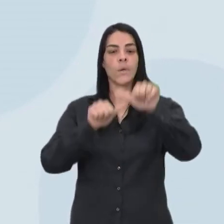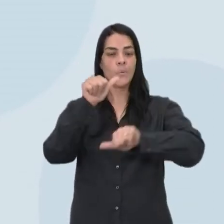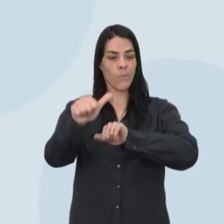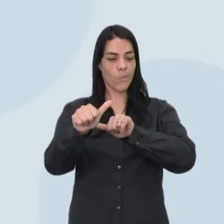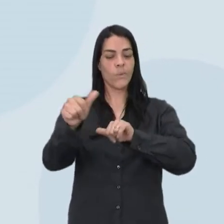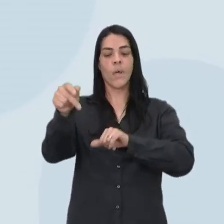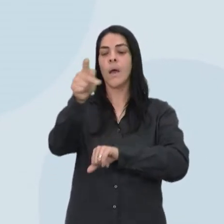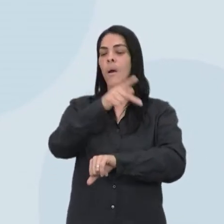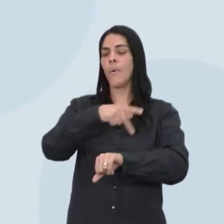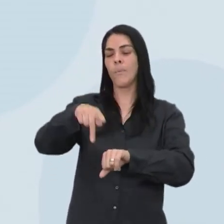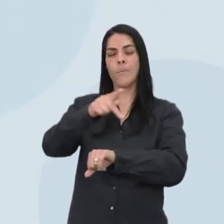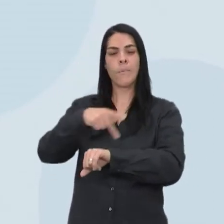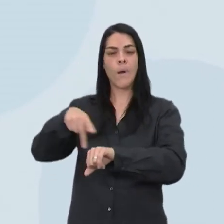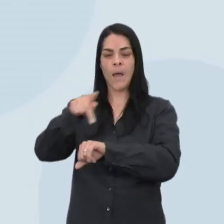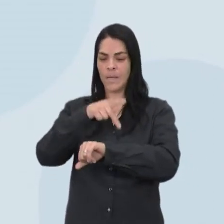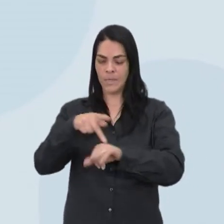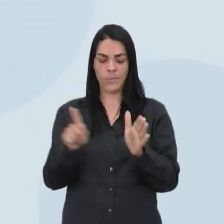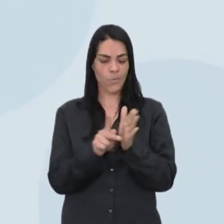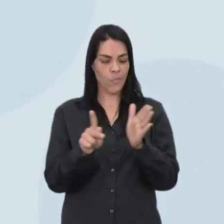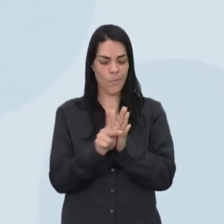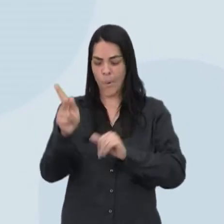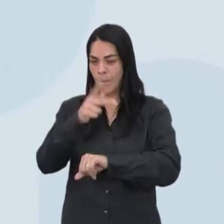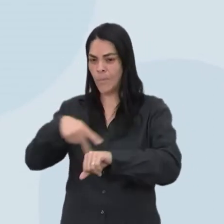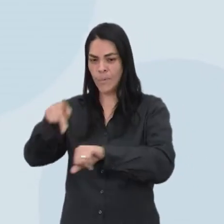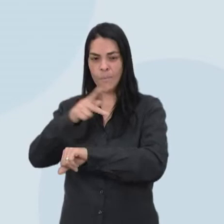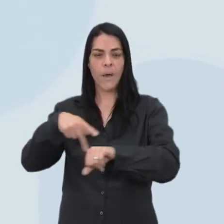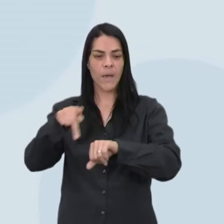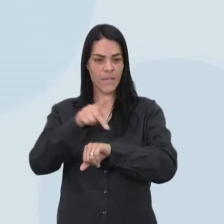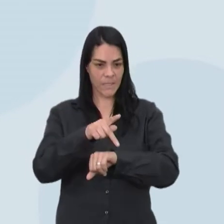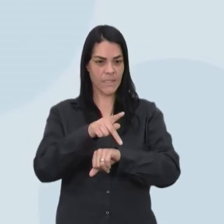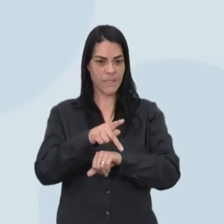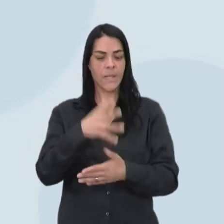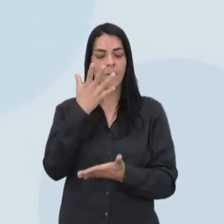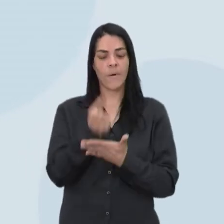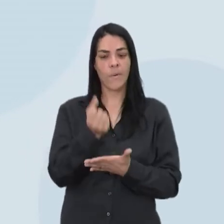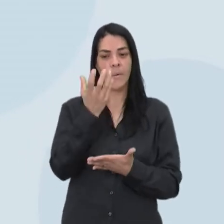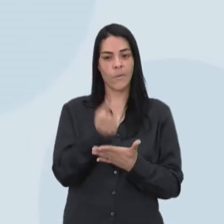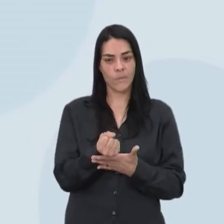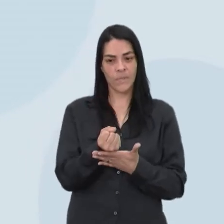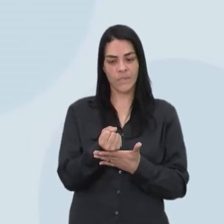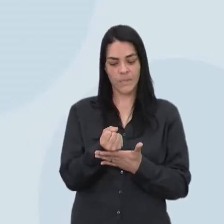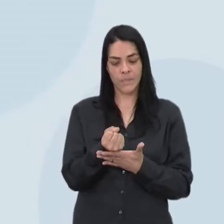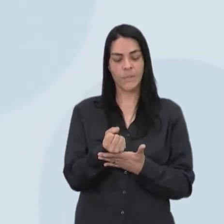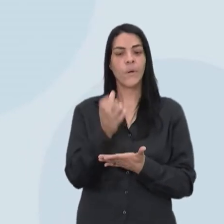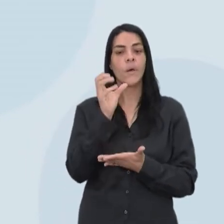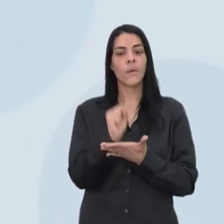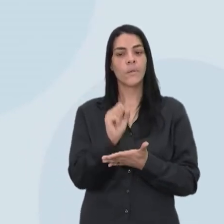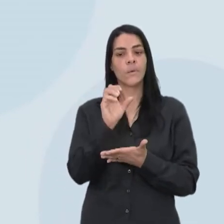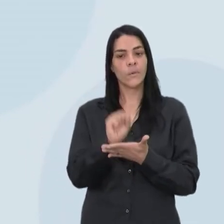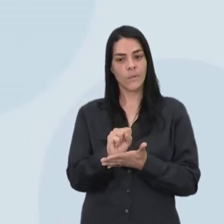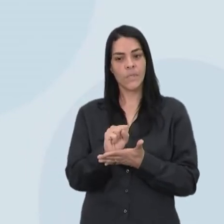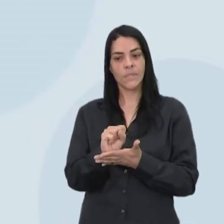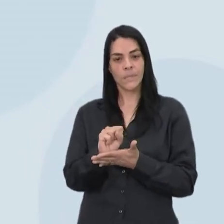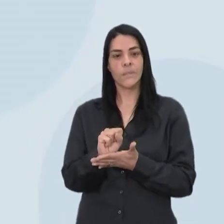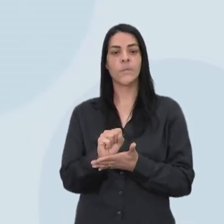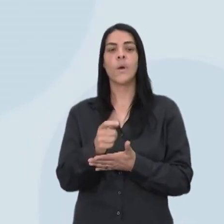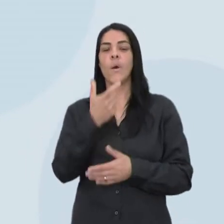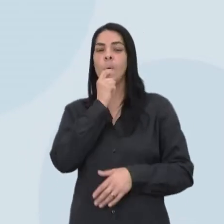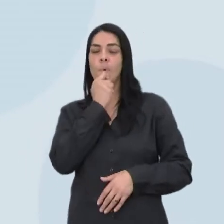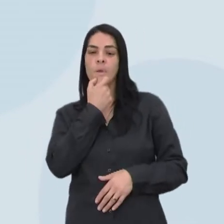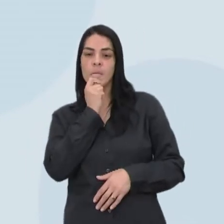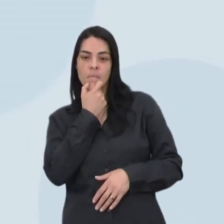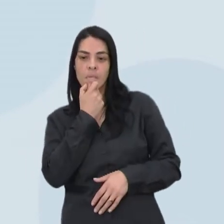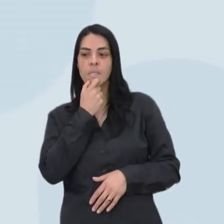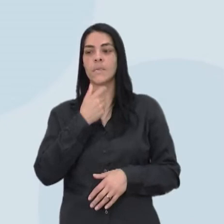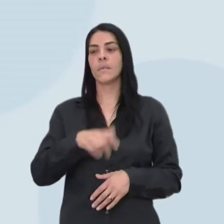aí, do país que os estava colonizando, né, no caso dos Estados Unidos, os ingleses, no caso do Haiti,